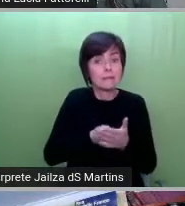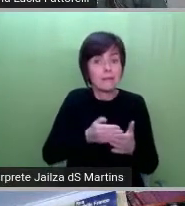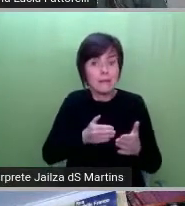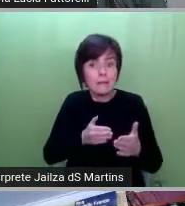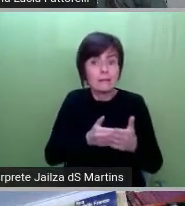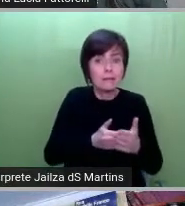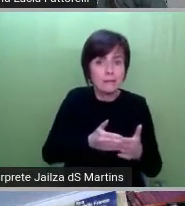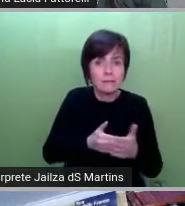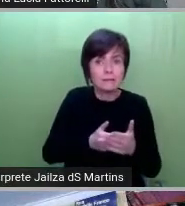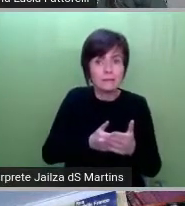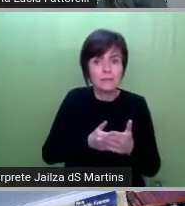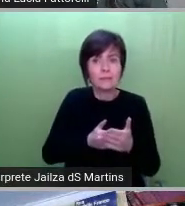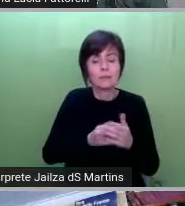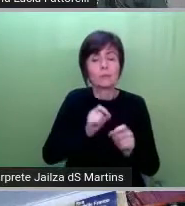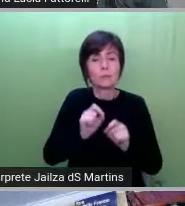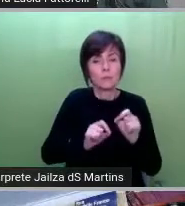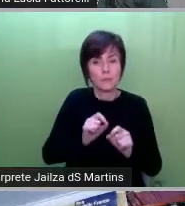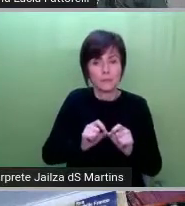uma demanda